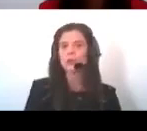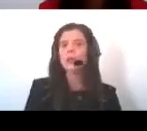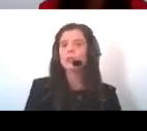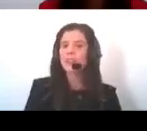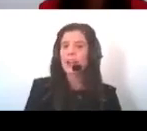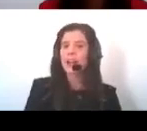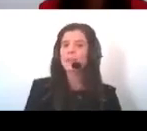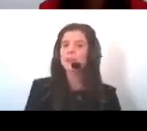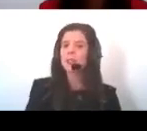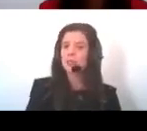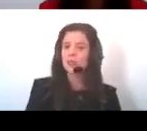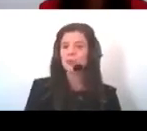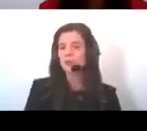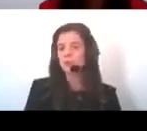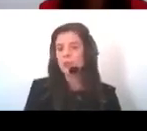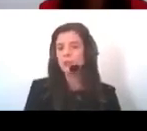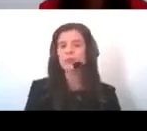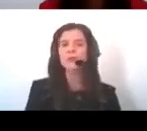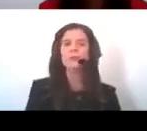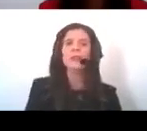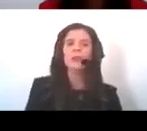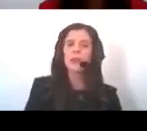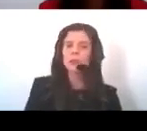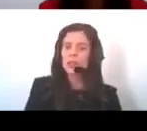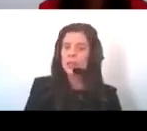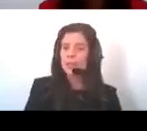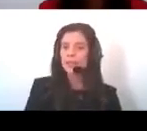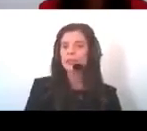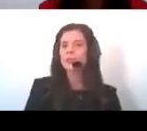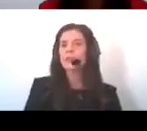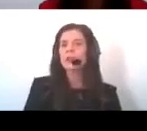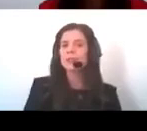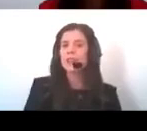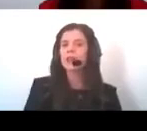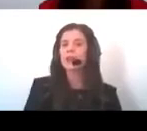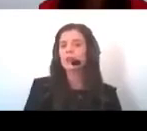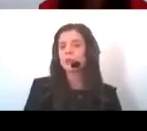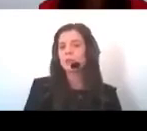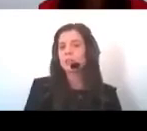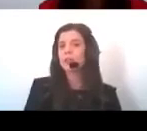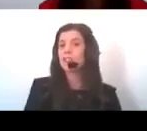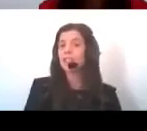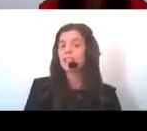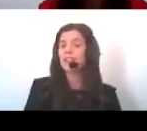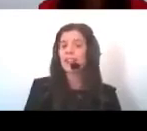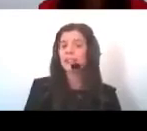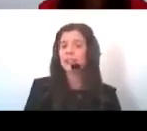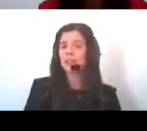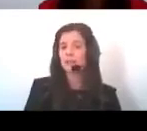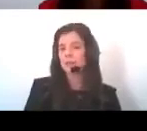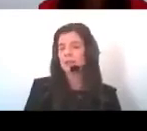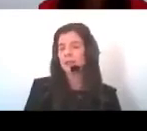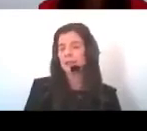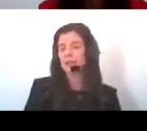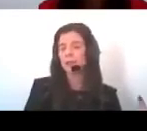idoso, os CAPs, tanto o infantil quanto o adulto, o banco de leite, o CEL, que é um centro de excelência